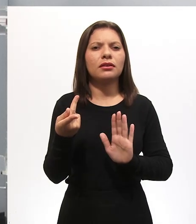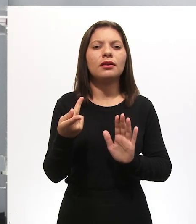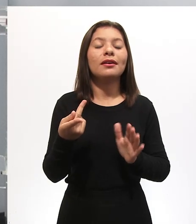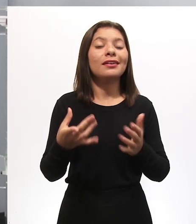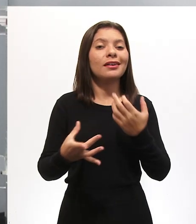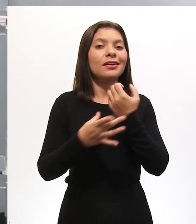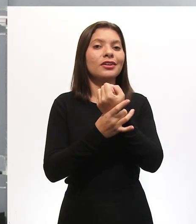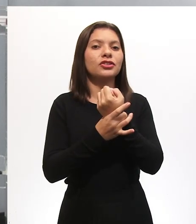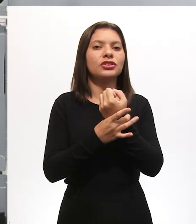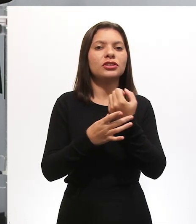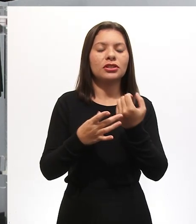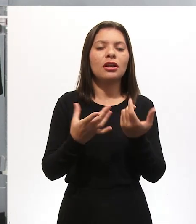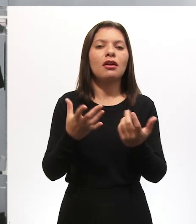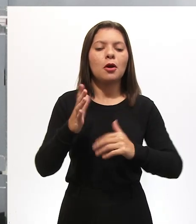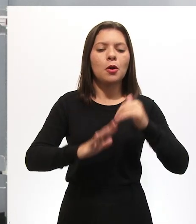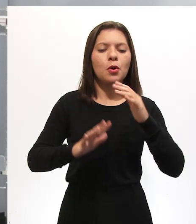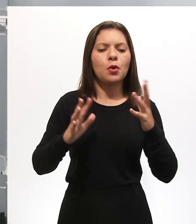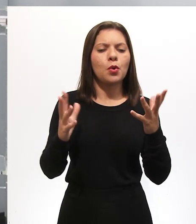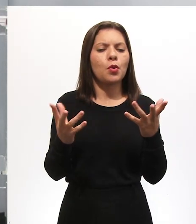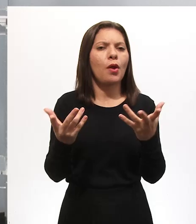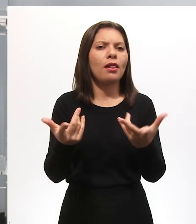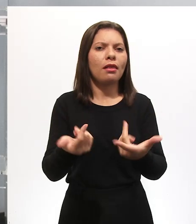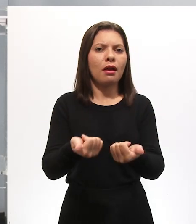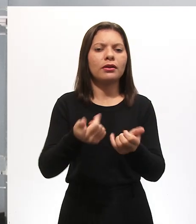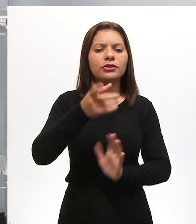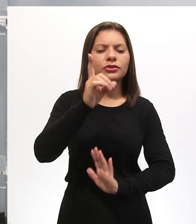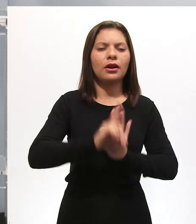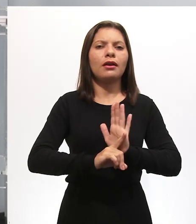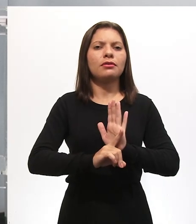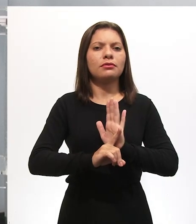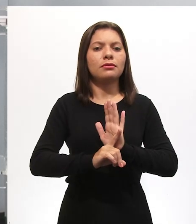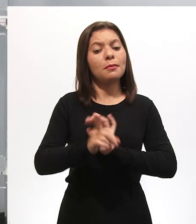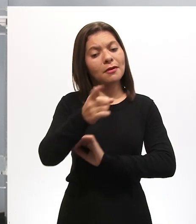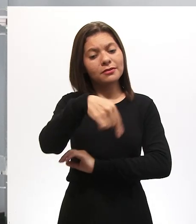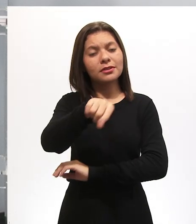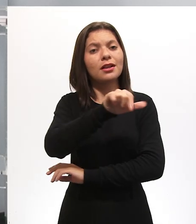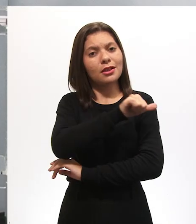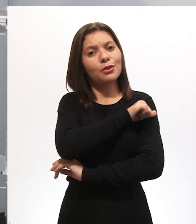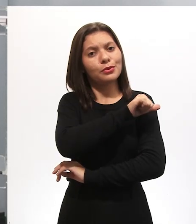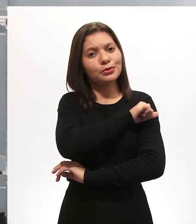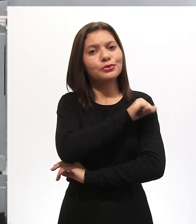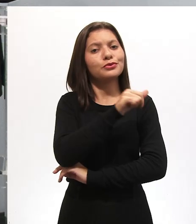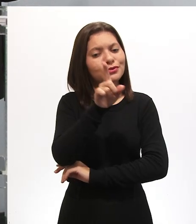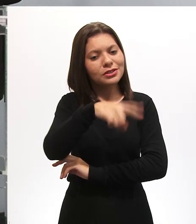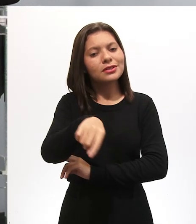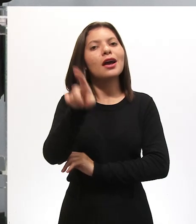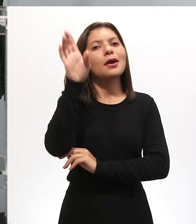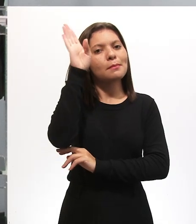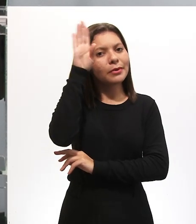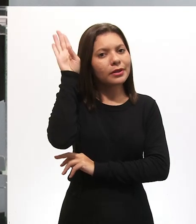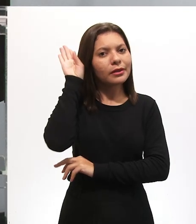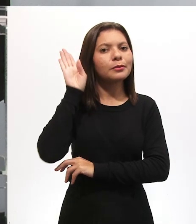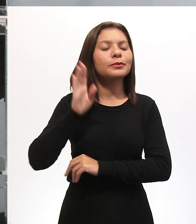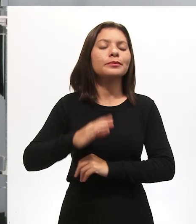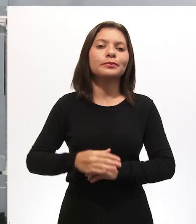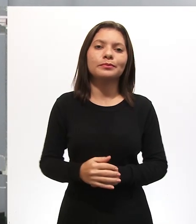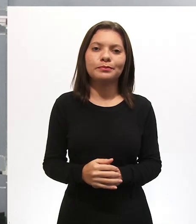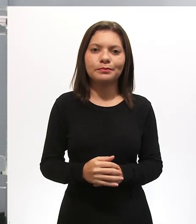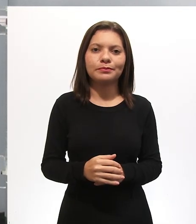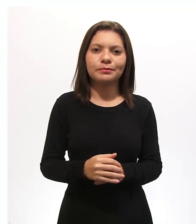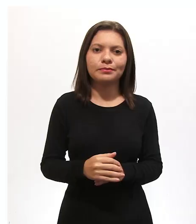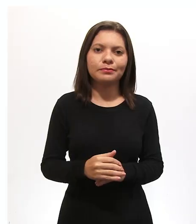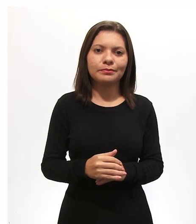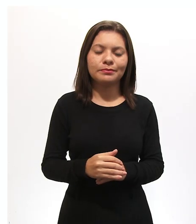garante qualidade, direitos para quem? Para quem nos assiste, os estudantes, os discentes.